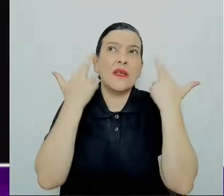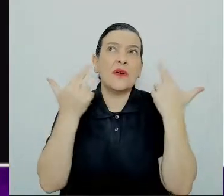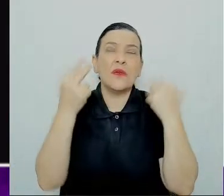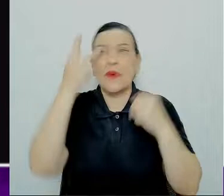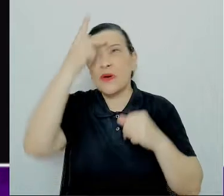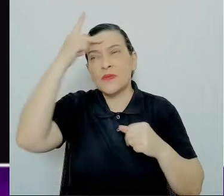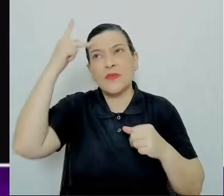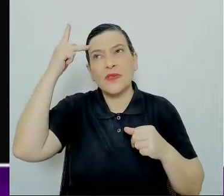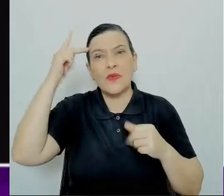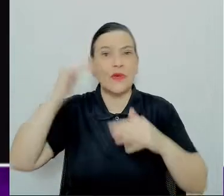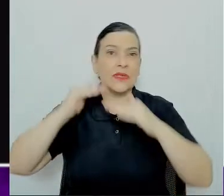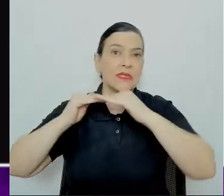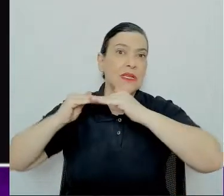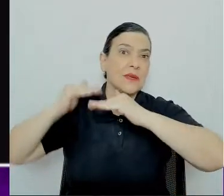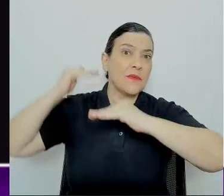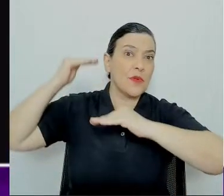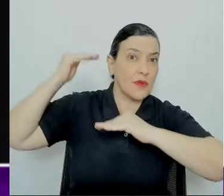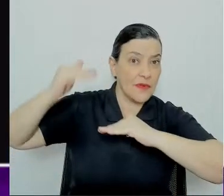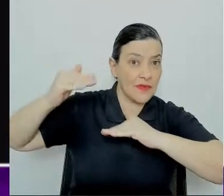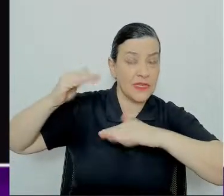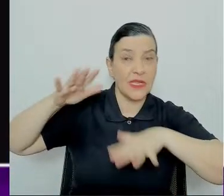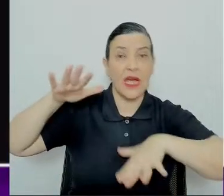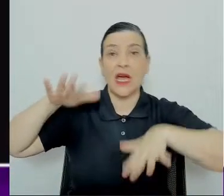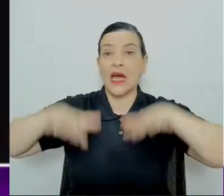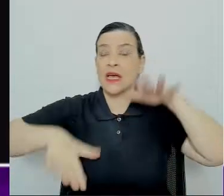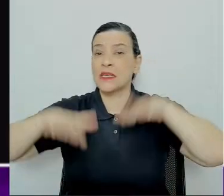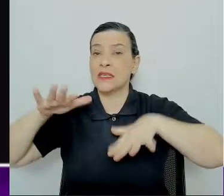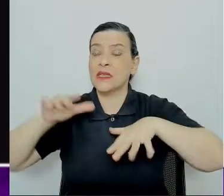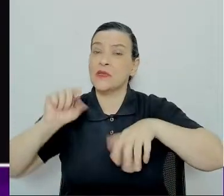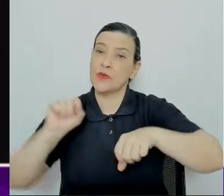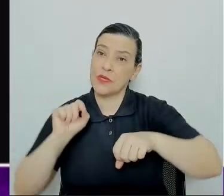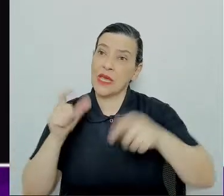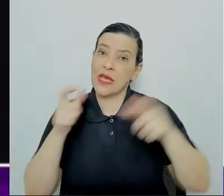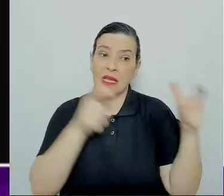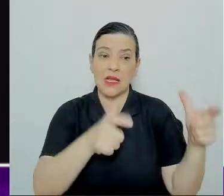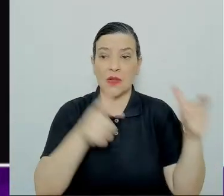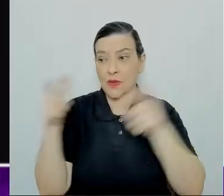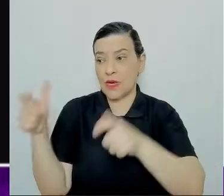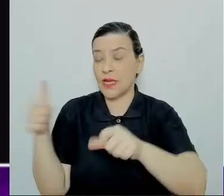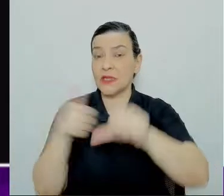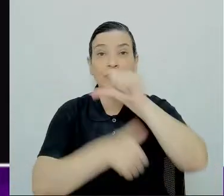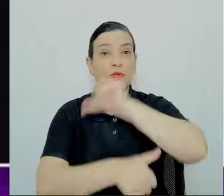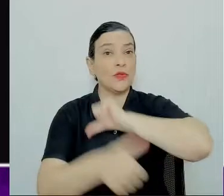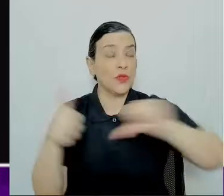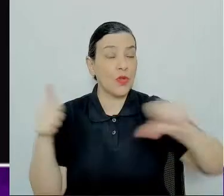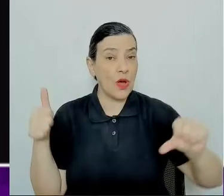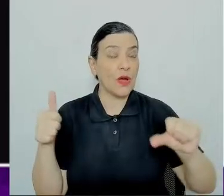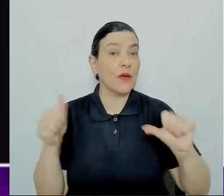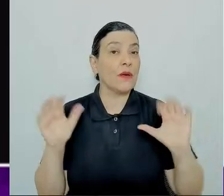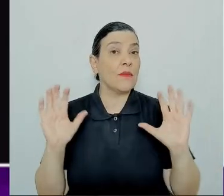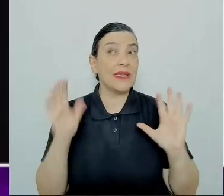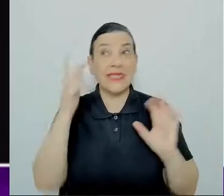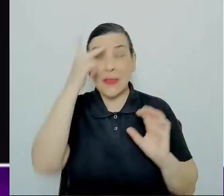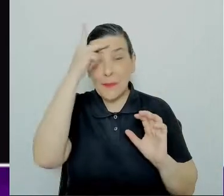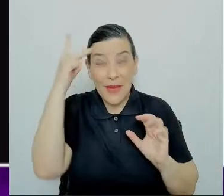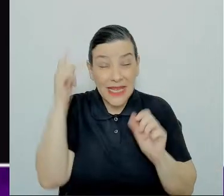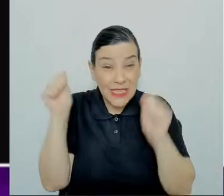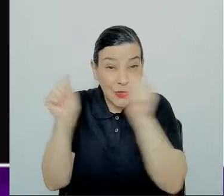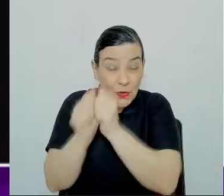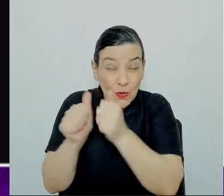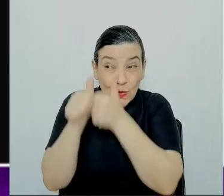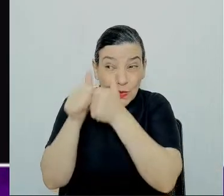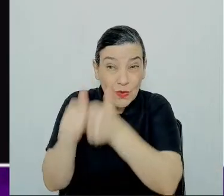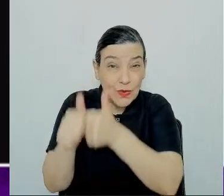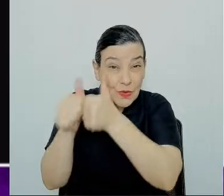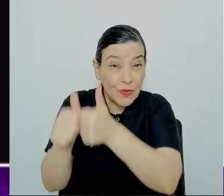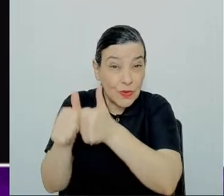serem promovidas, às vezes elas trocam de setores, mas apenas as pessoas que convivem com ela no dia a dia